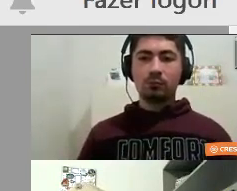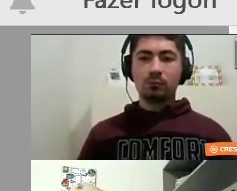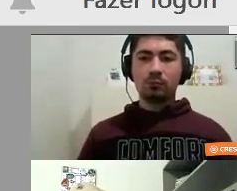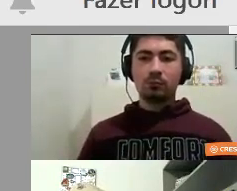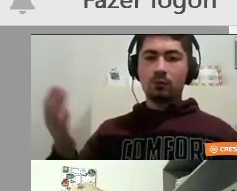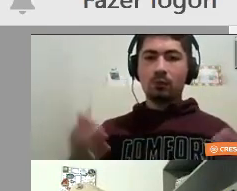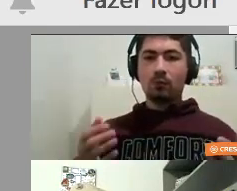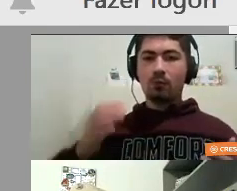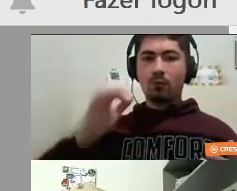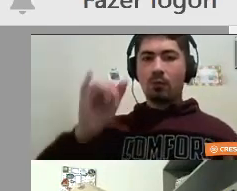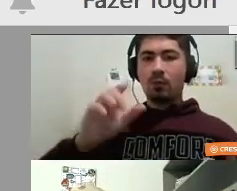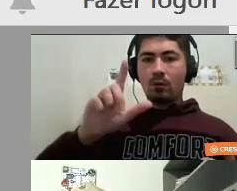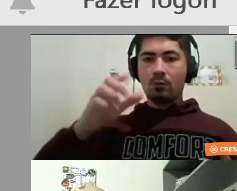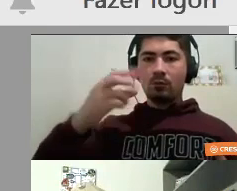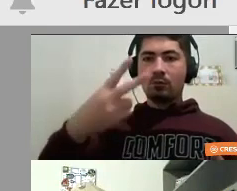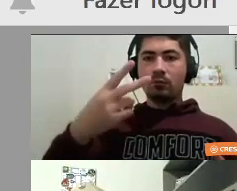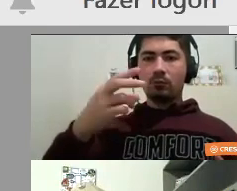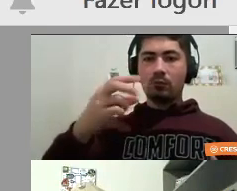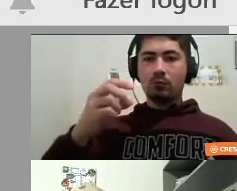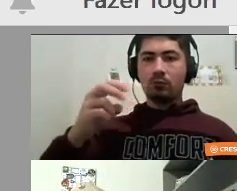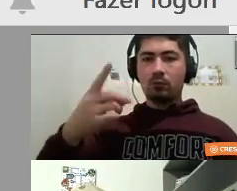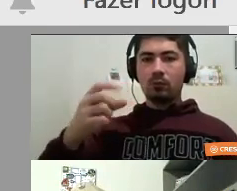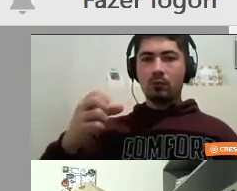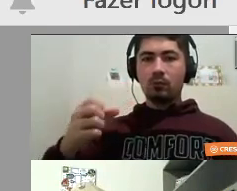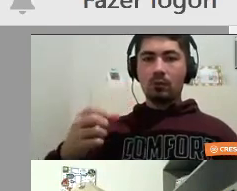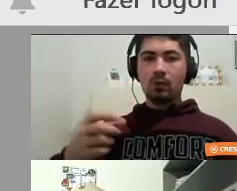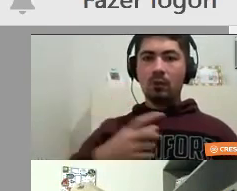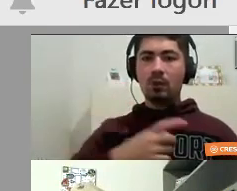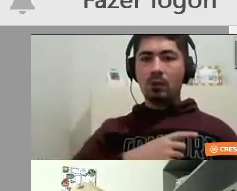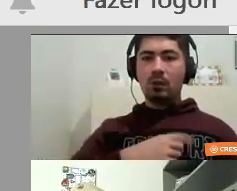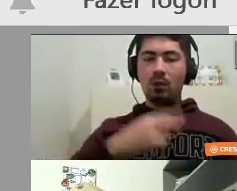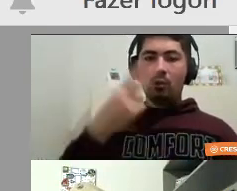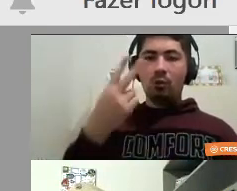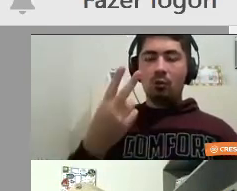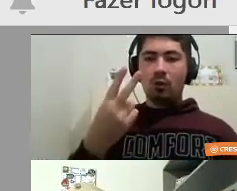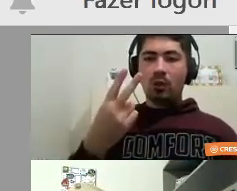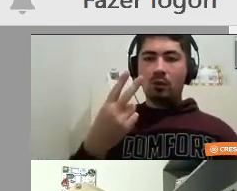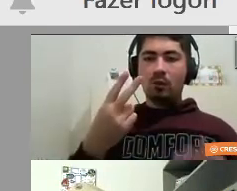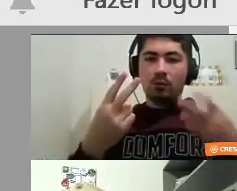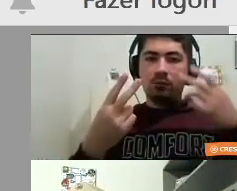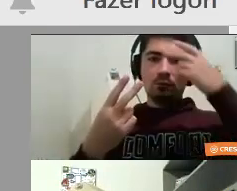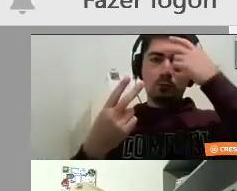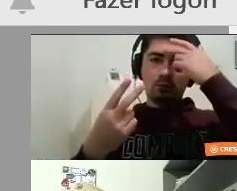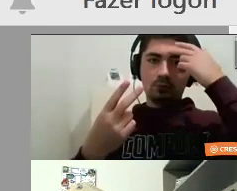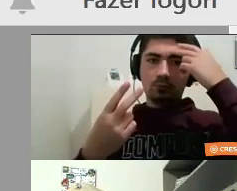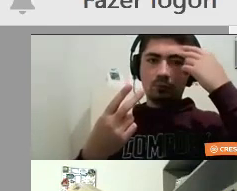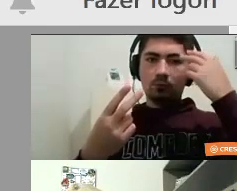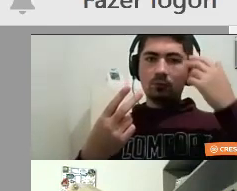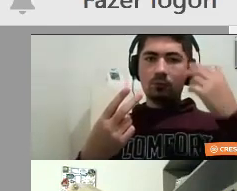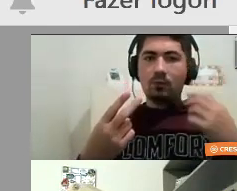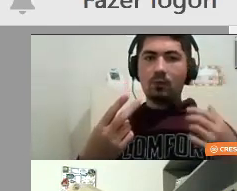de 2021, temos 2 casos de paralisia infantil causado por vírus